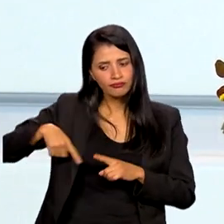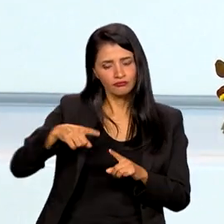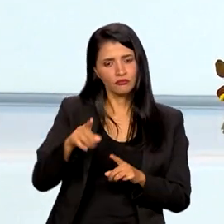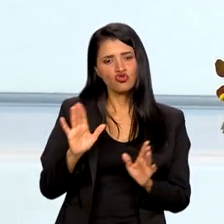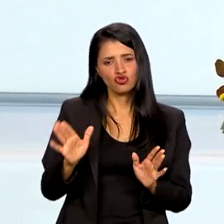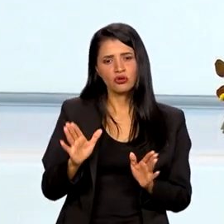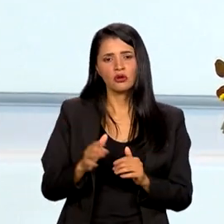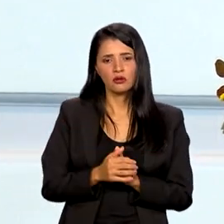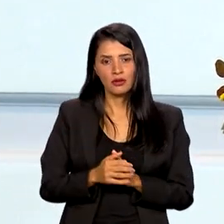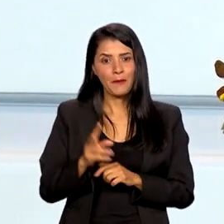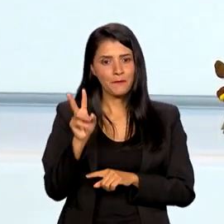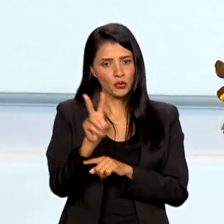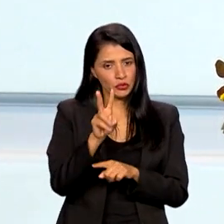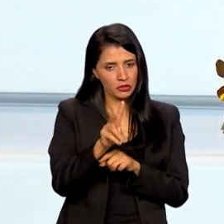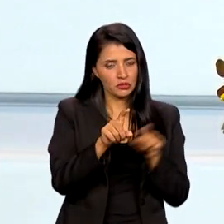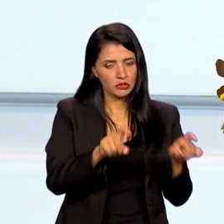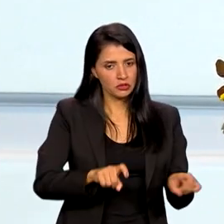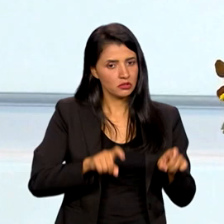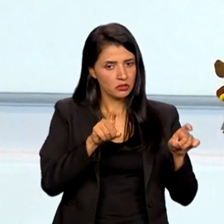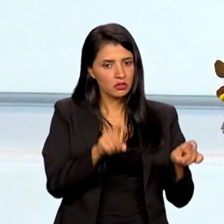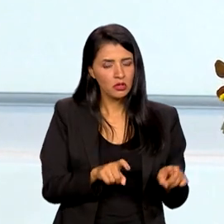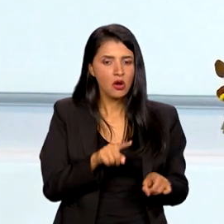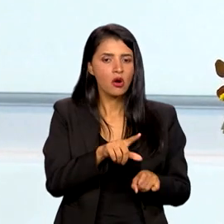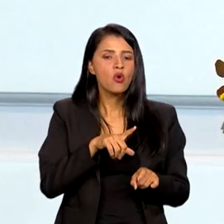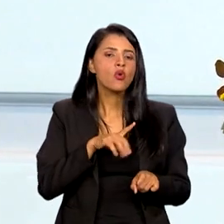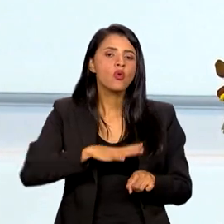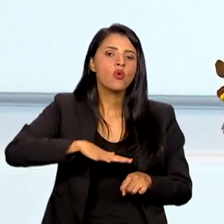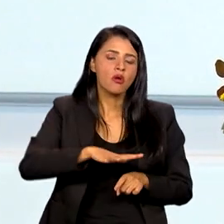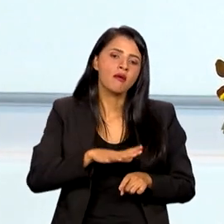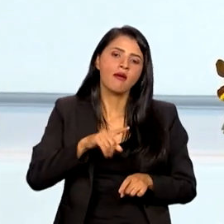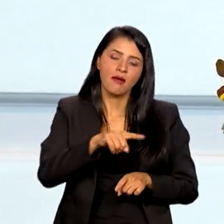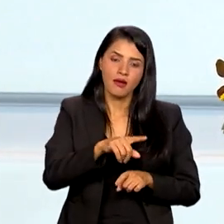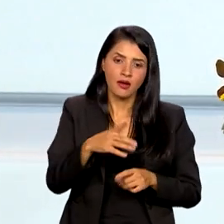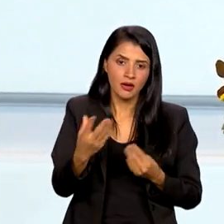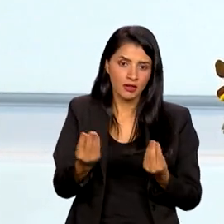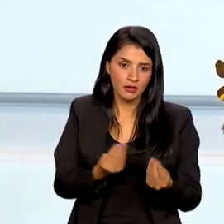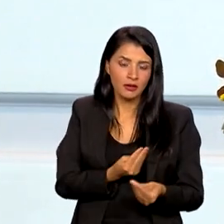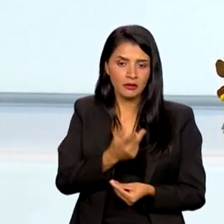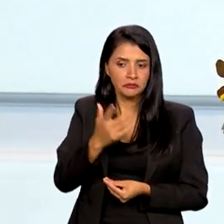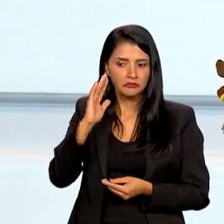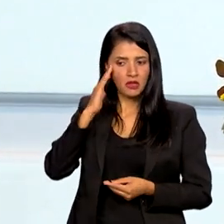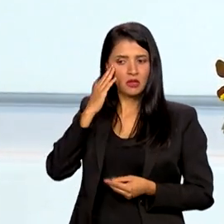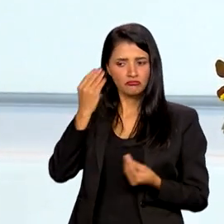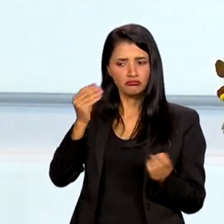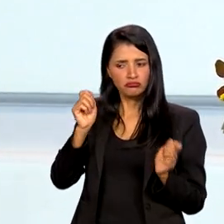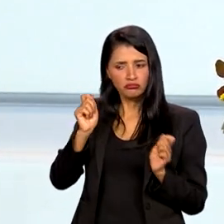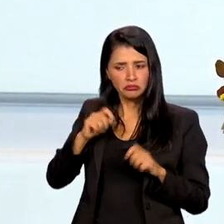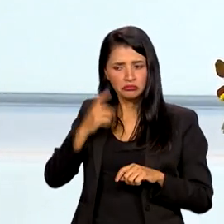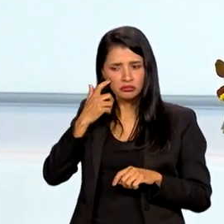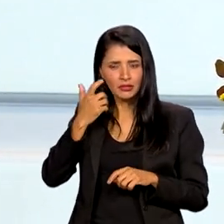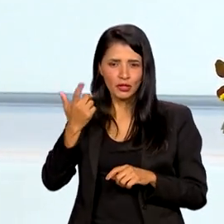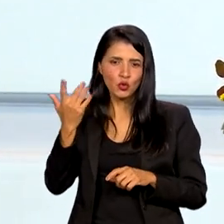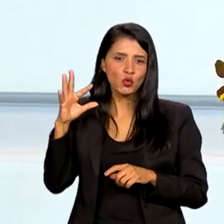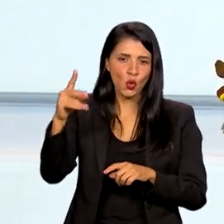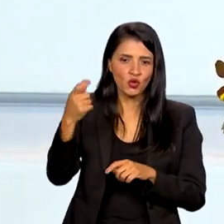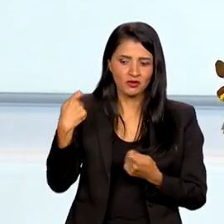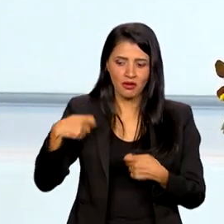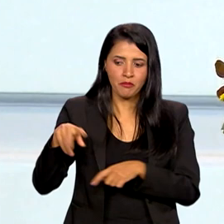A proteção agrícola, ela, muito embora seja compreensível, né? Todo mundo quer proteger o